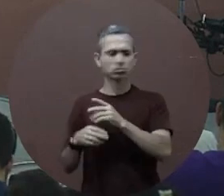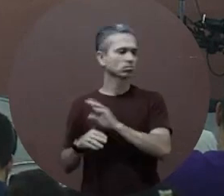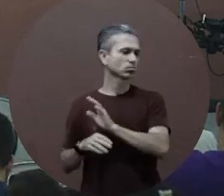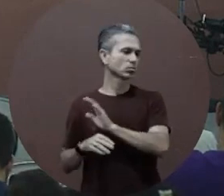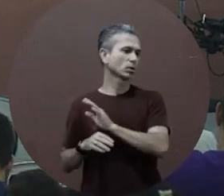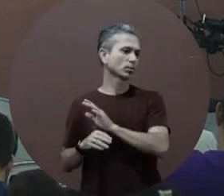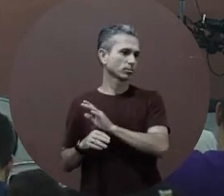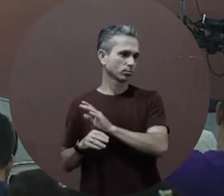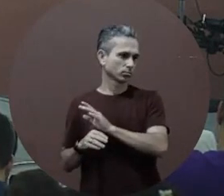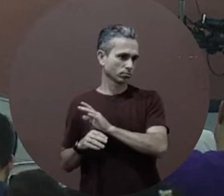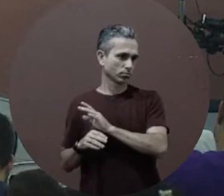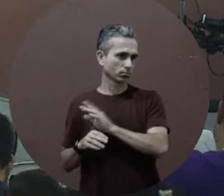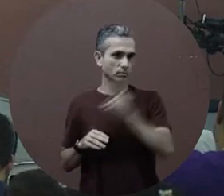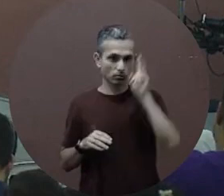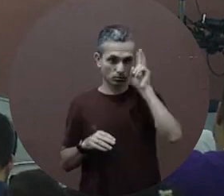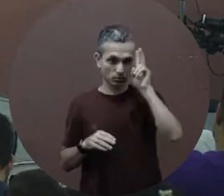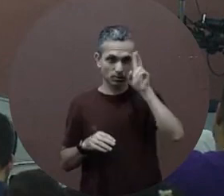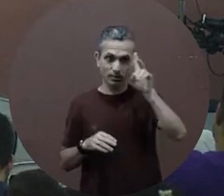Lembre-se que Deus cuida de nós.